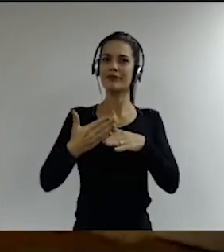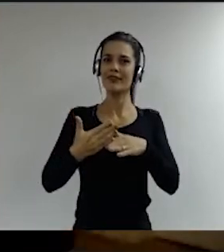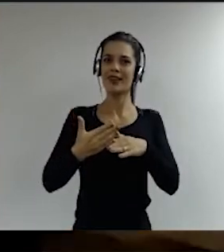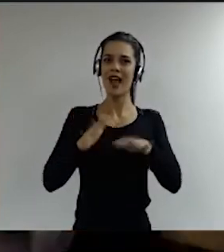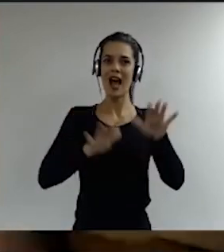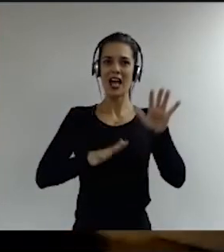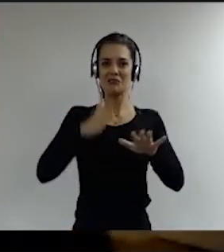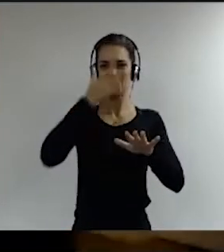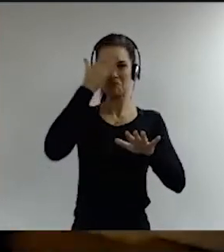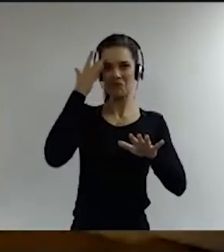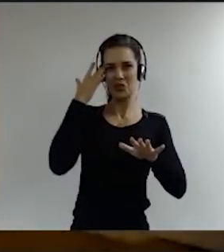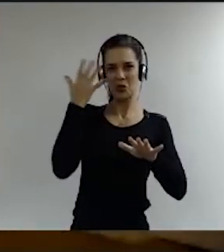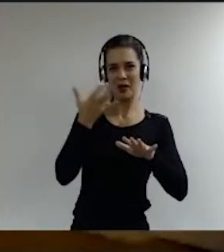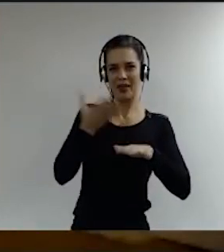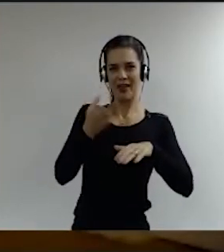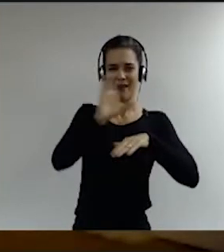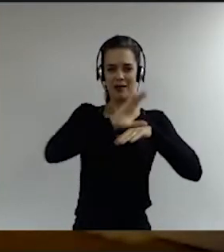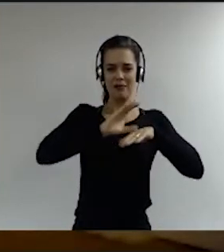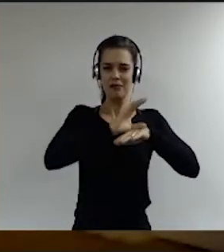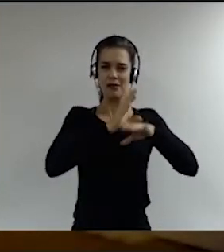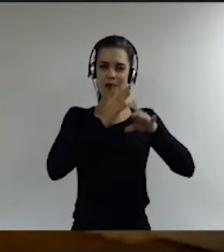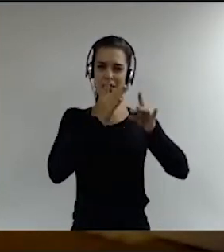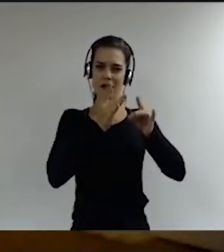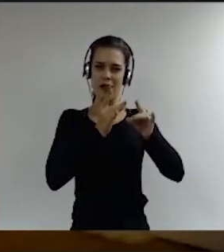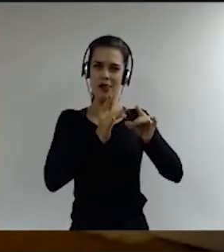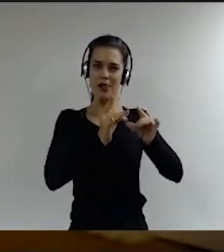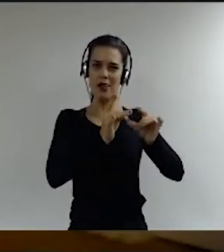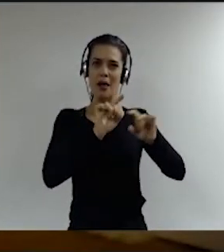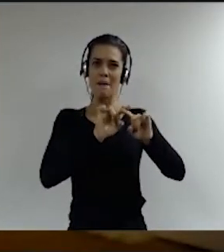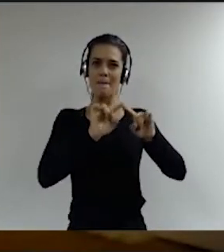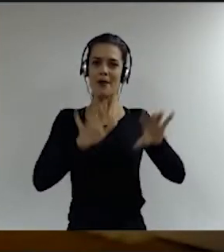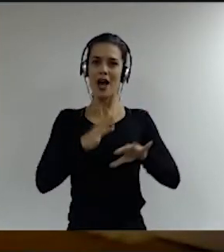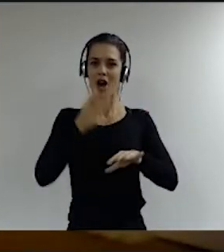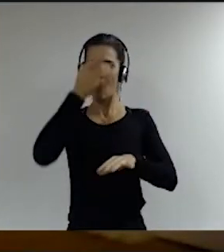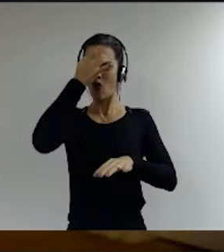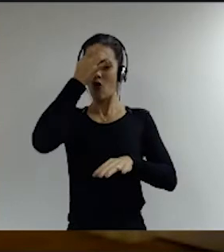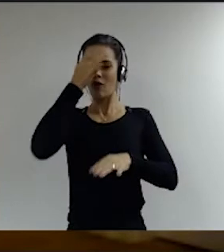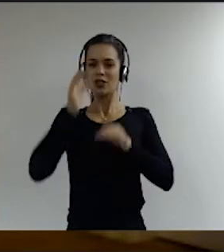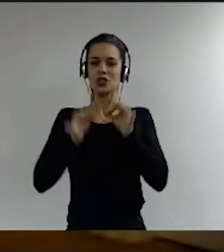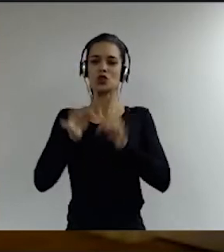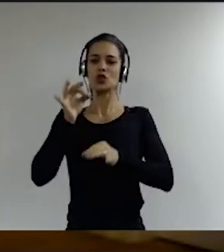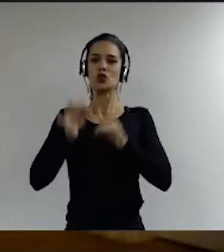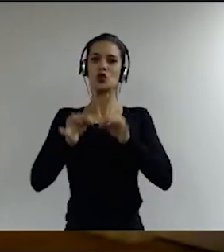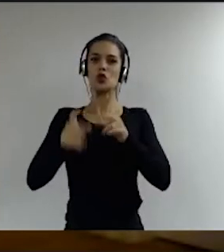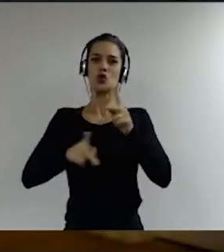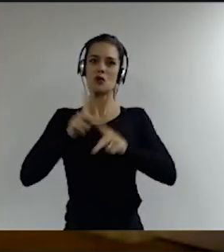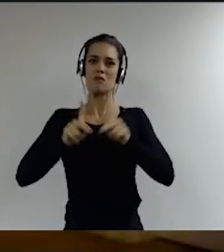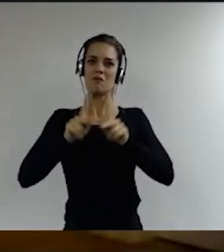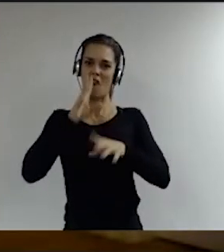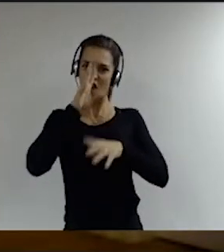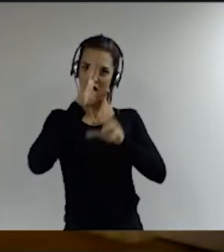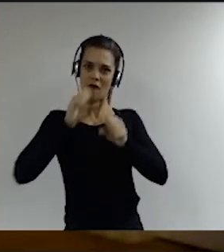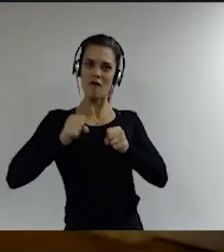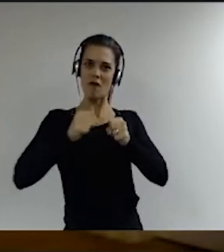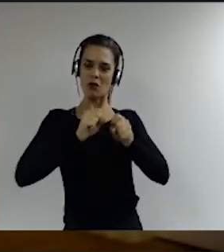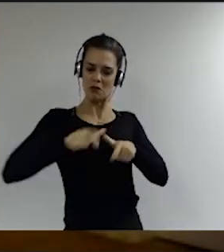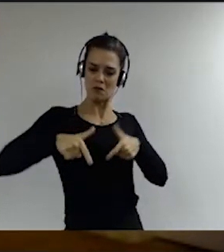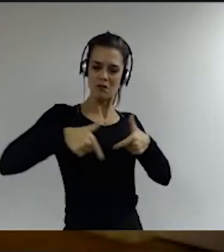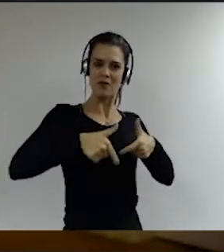a reação popular, a reação da consciência jurídica se mostra forte.